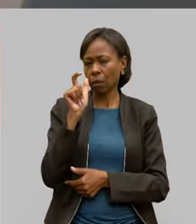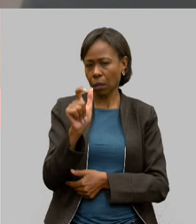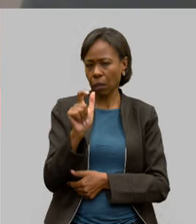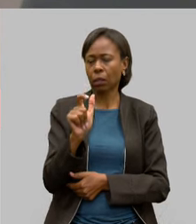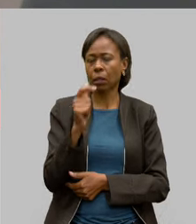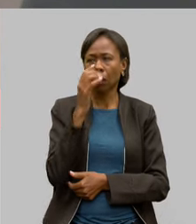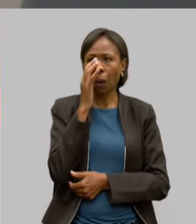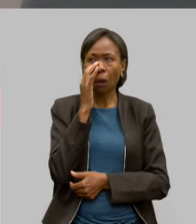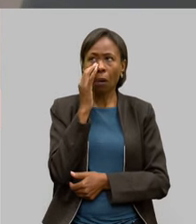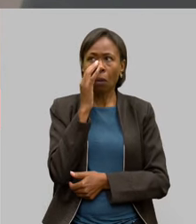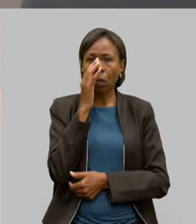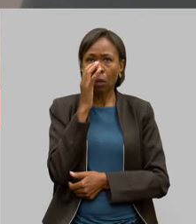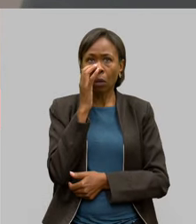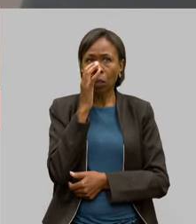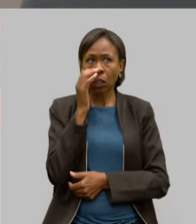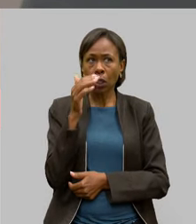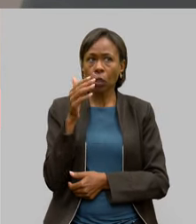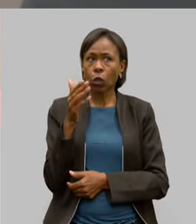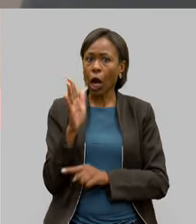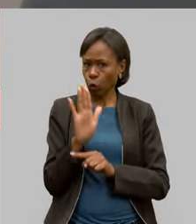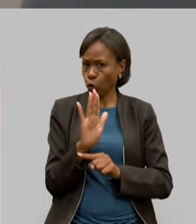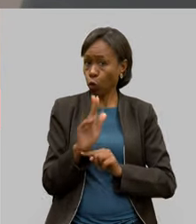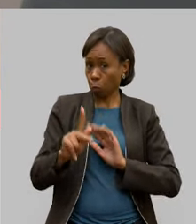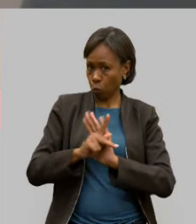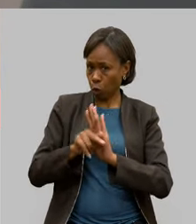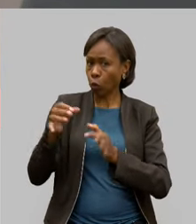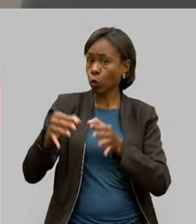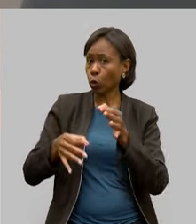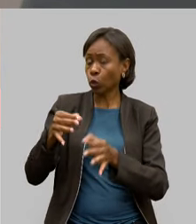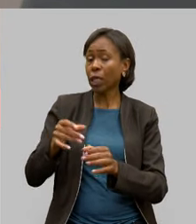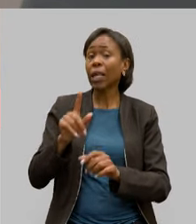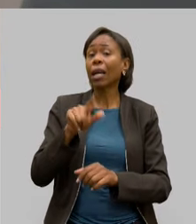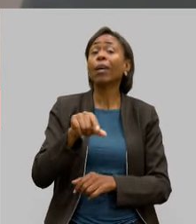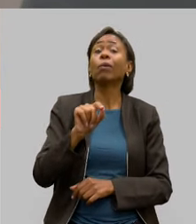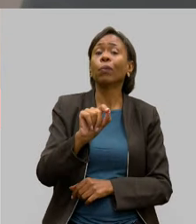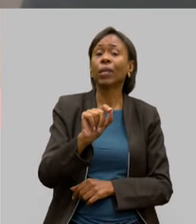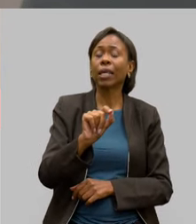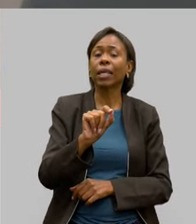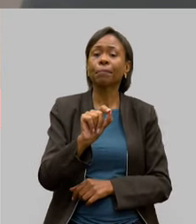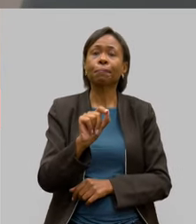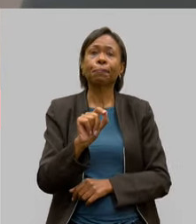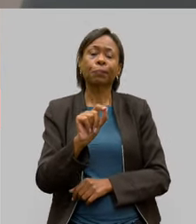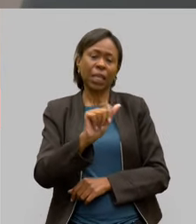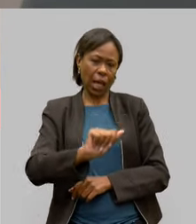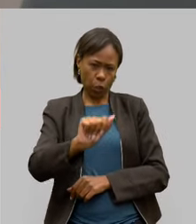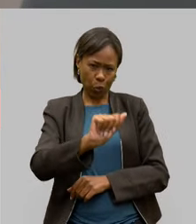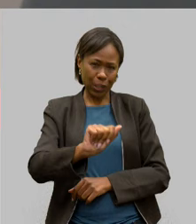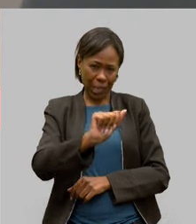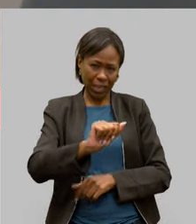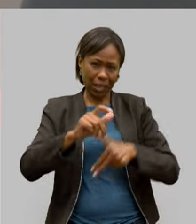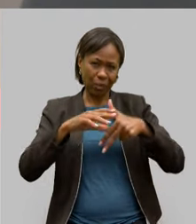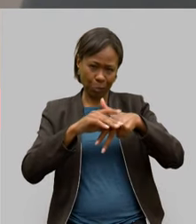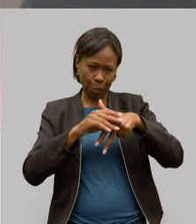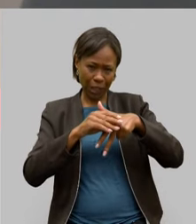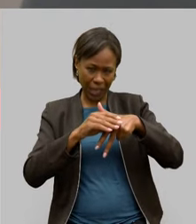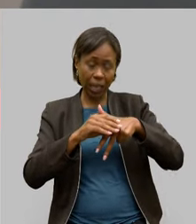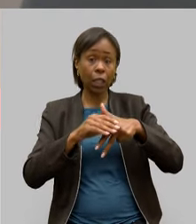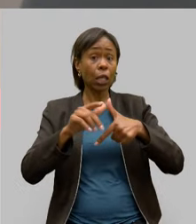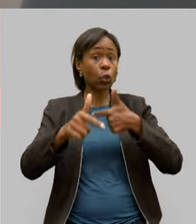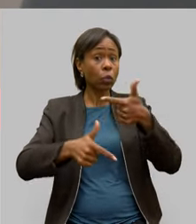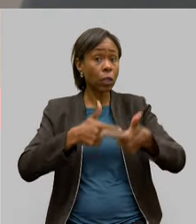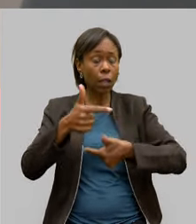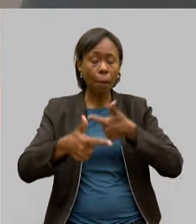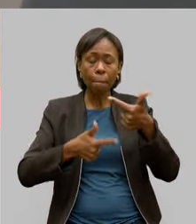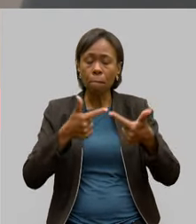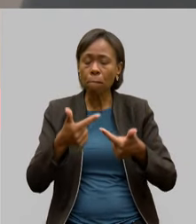recebido acolhimento do Judiciário que é o trabalho das associações de pacientes as associações de pacientes são verdadeiras redes